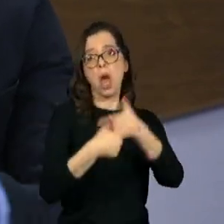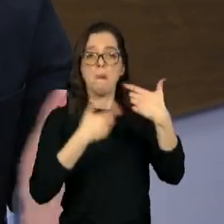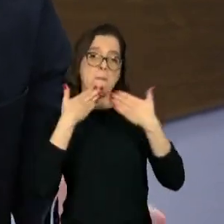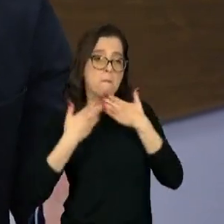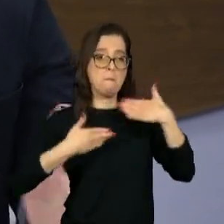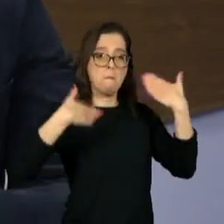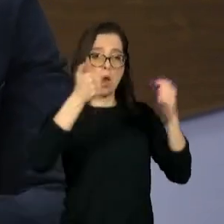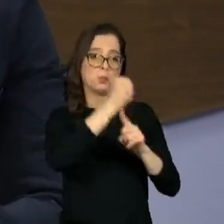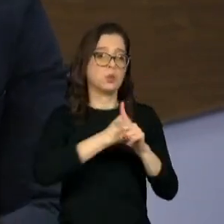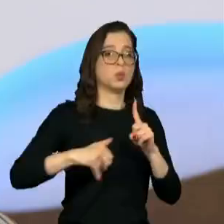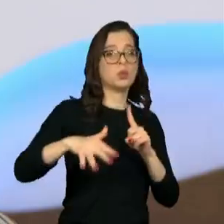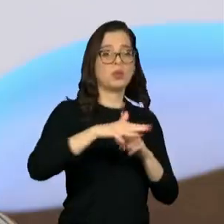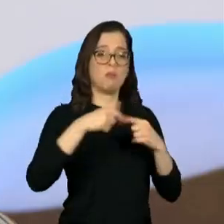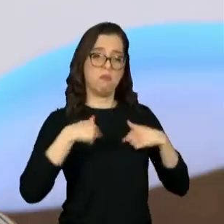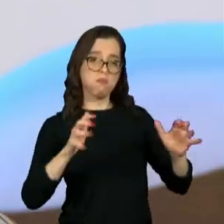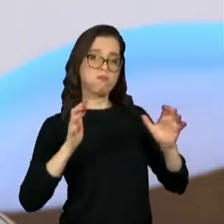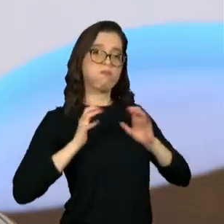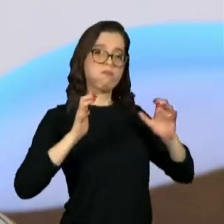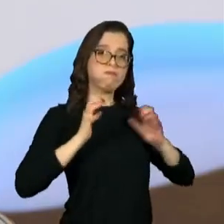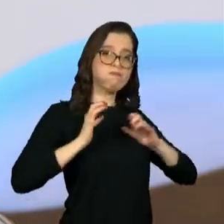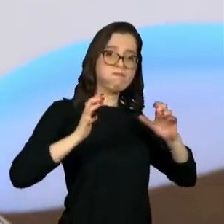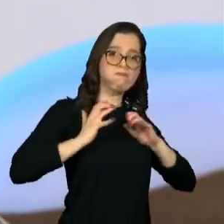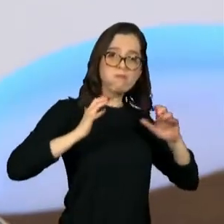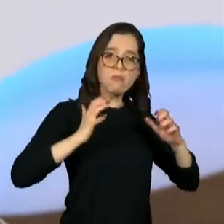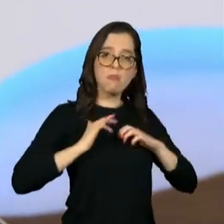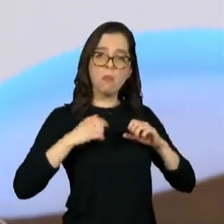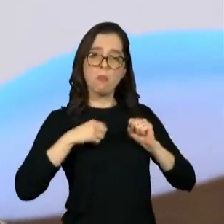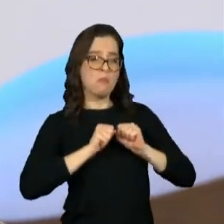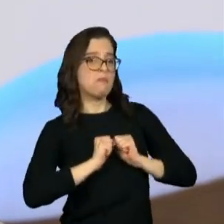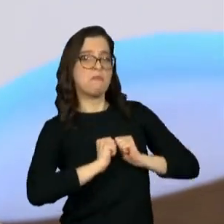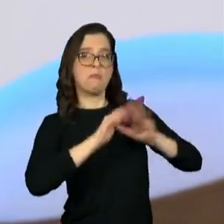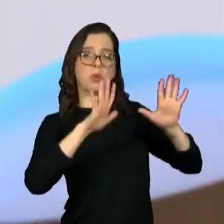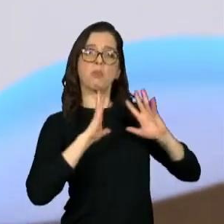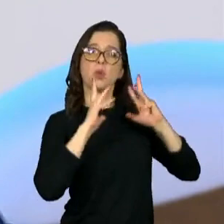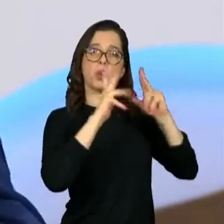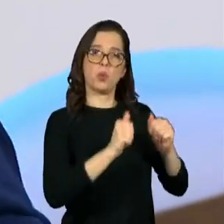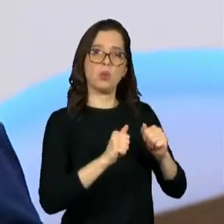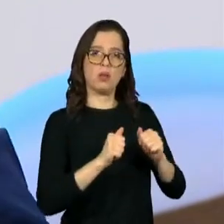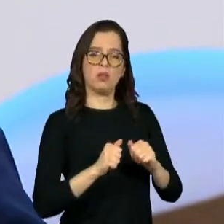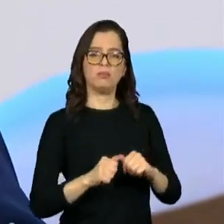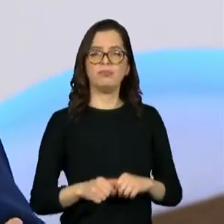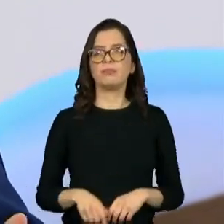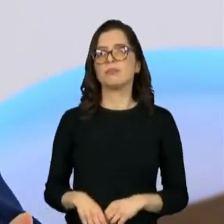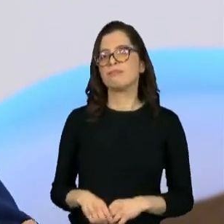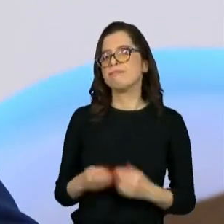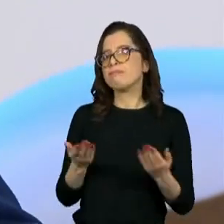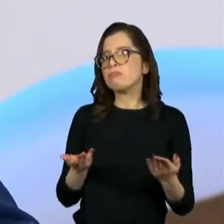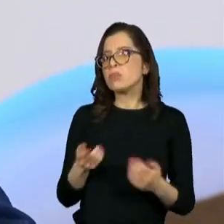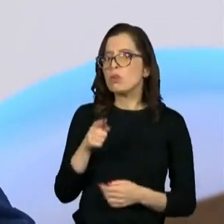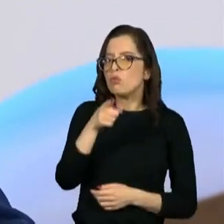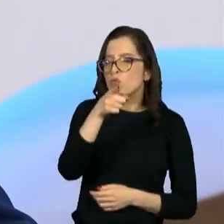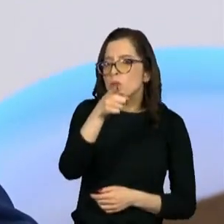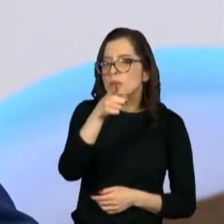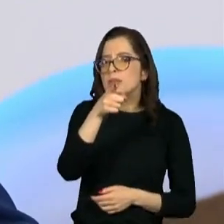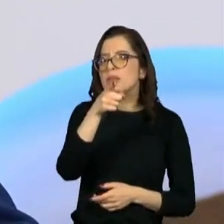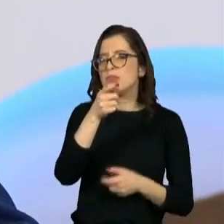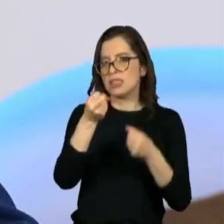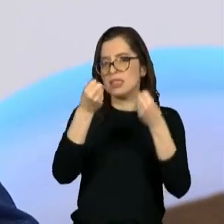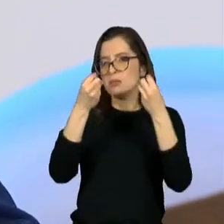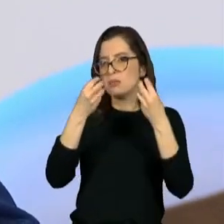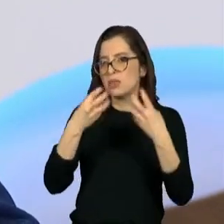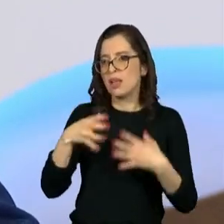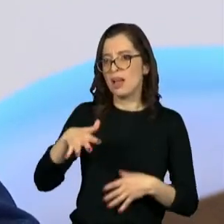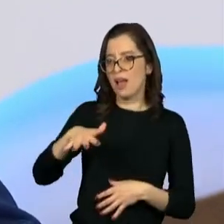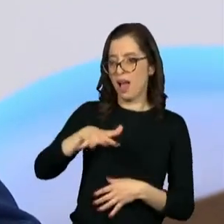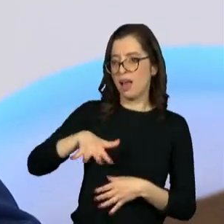riqueza e que, portanto, pode ser distribuída a todos. No seu livro, você bem aponta como, pelo menos no campo econômico,